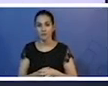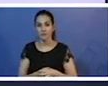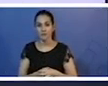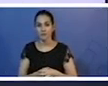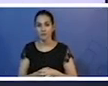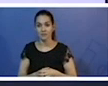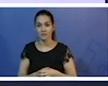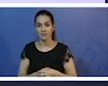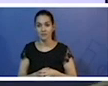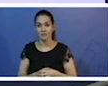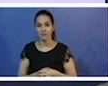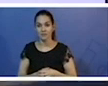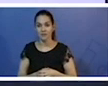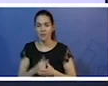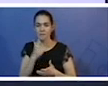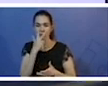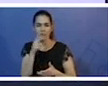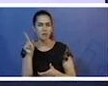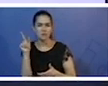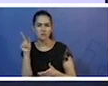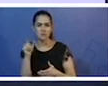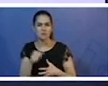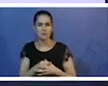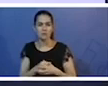Vamos ver se vocês estão craque mesmo.